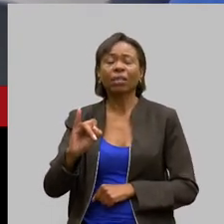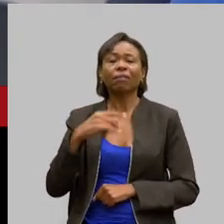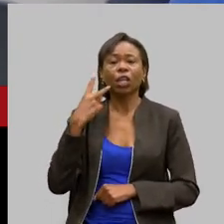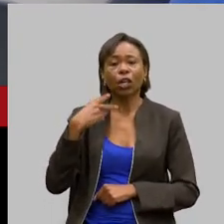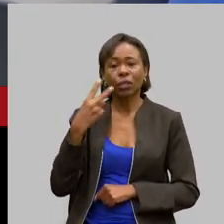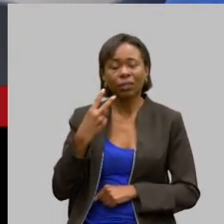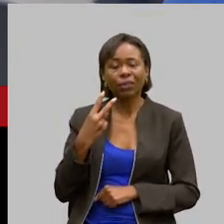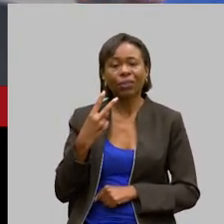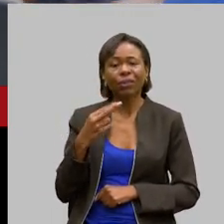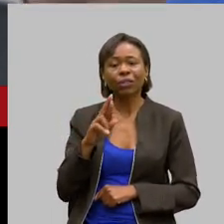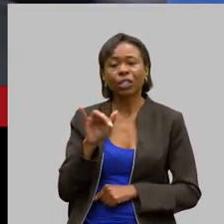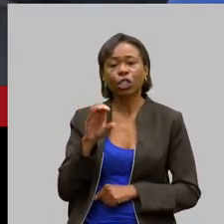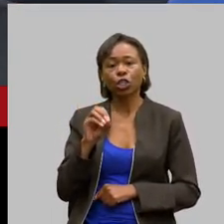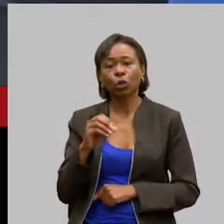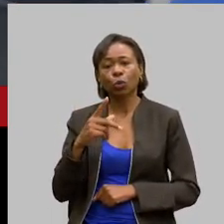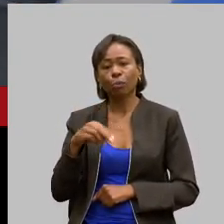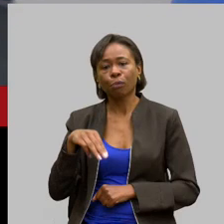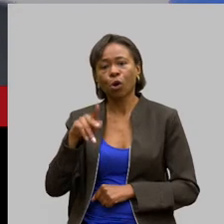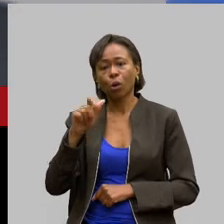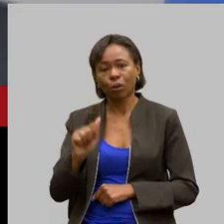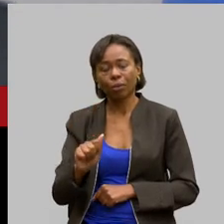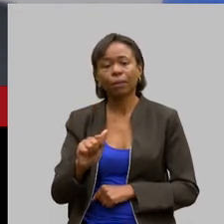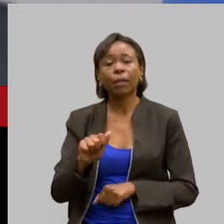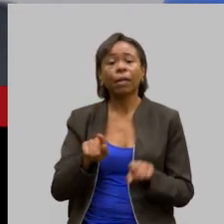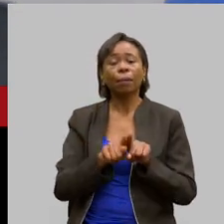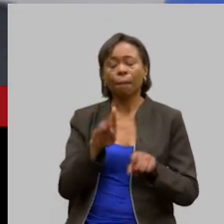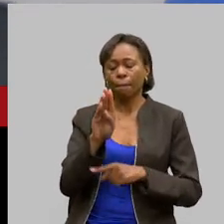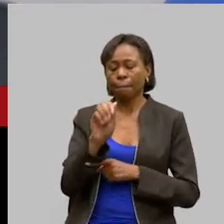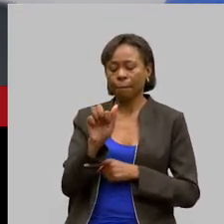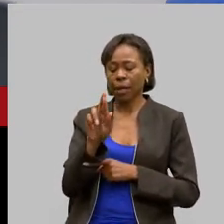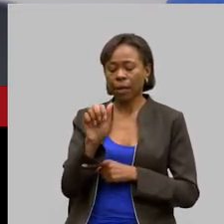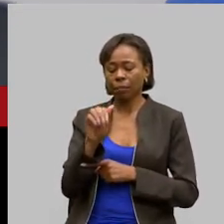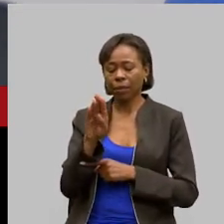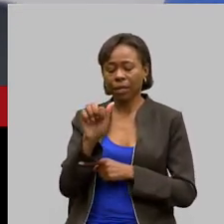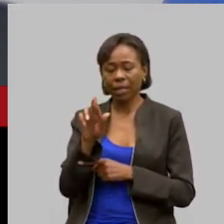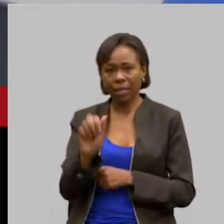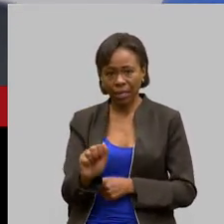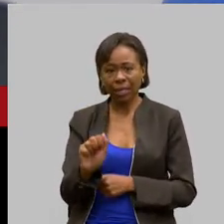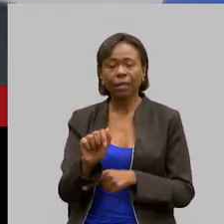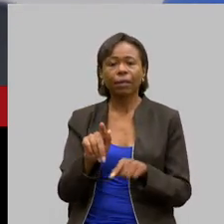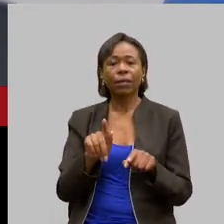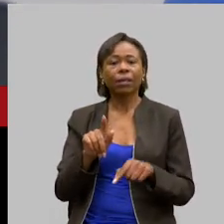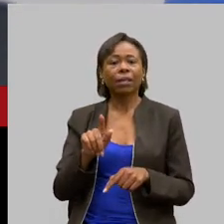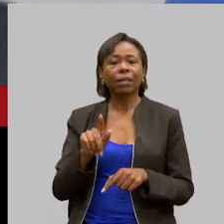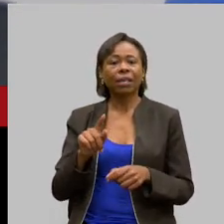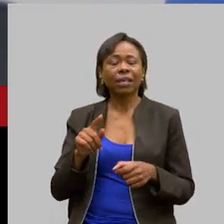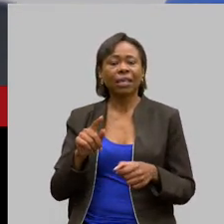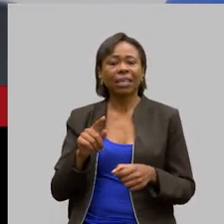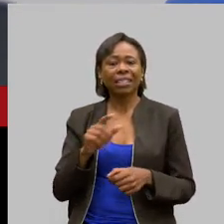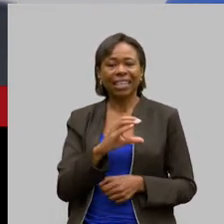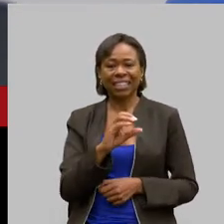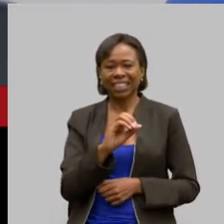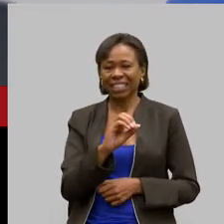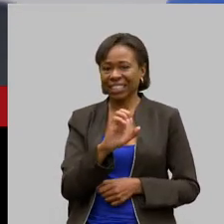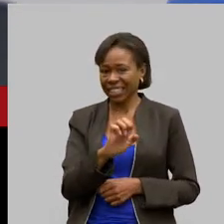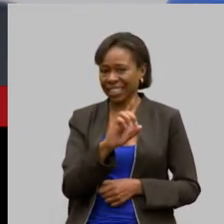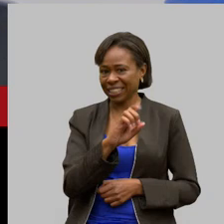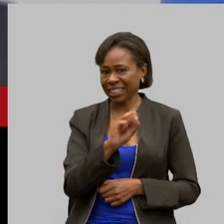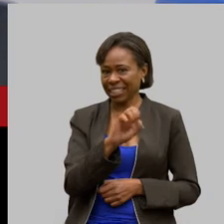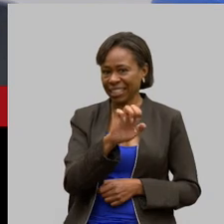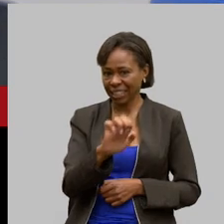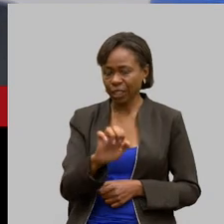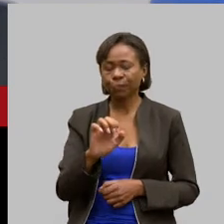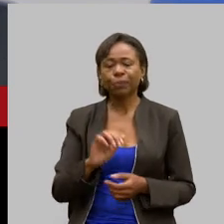também o a Bárbara representando a cedes o Lauro Capitão América vereador de Vinópolis